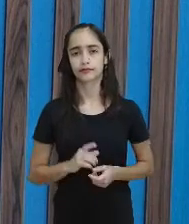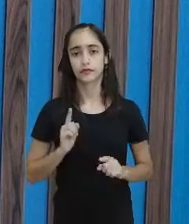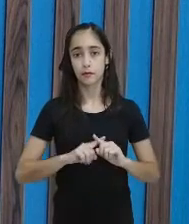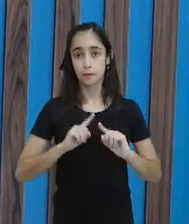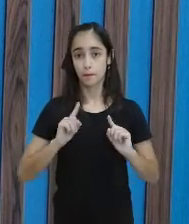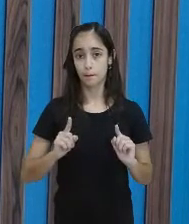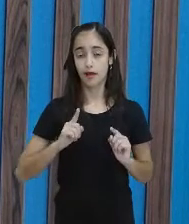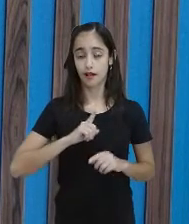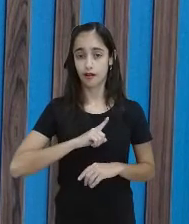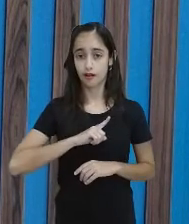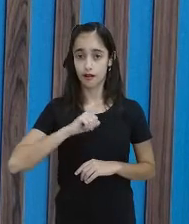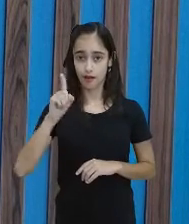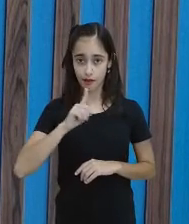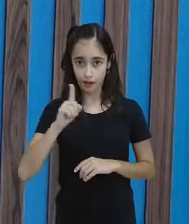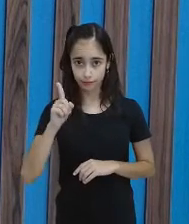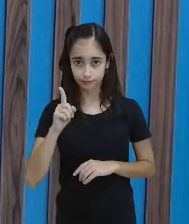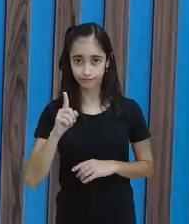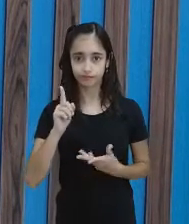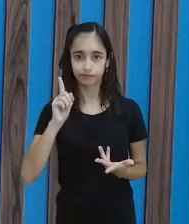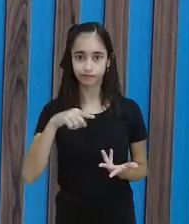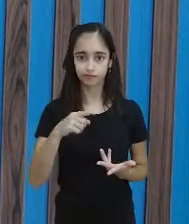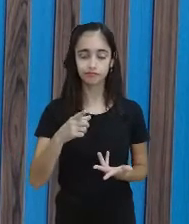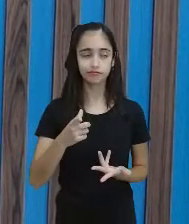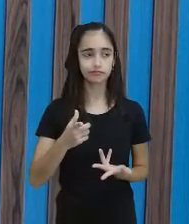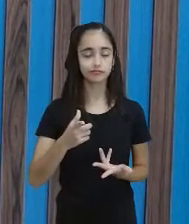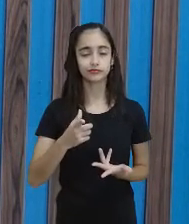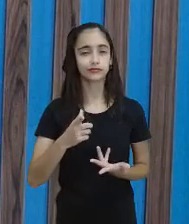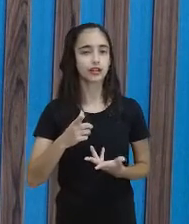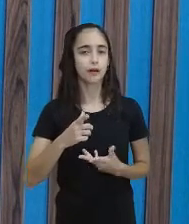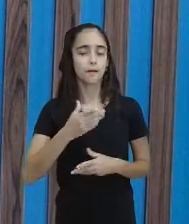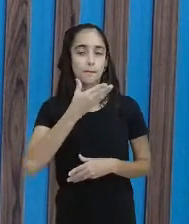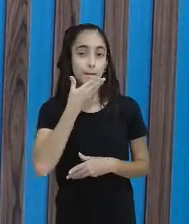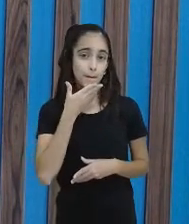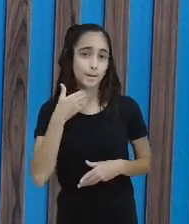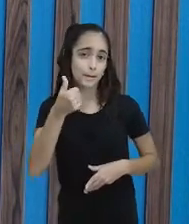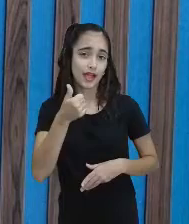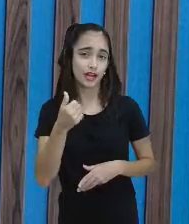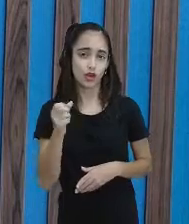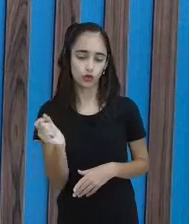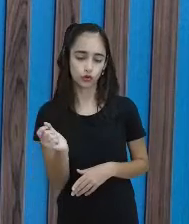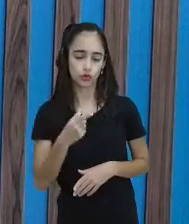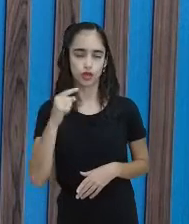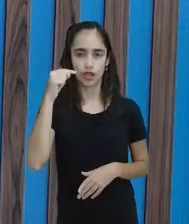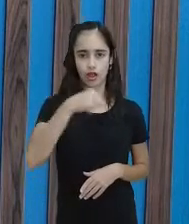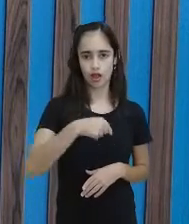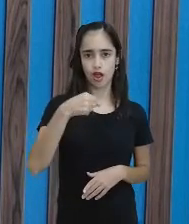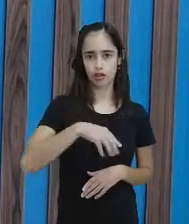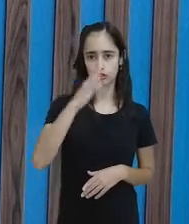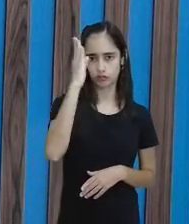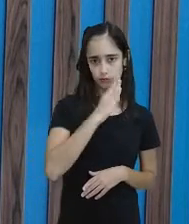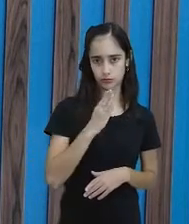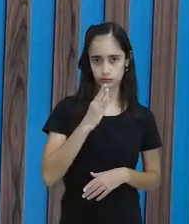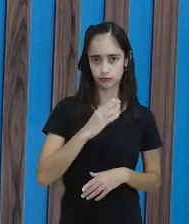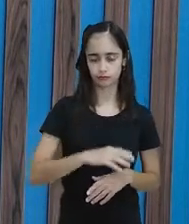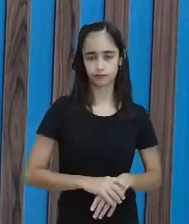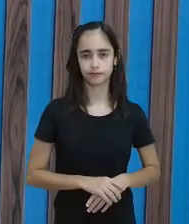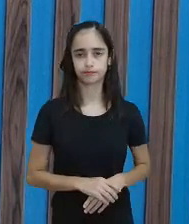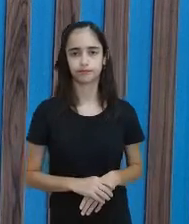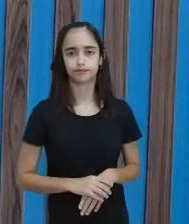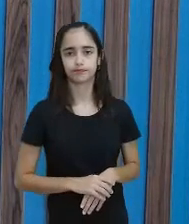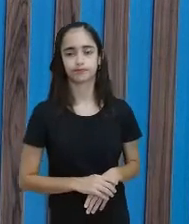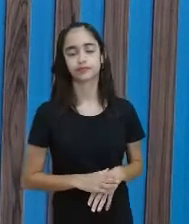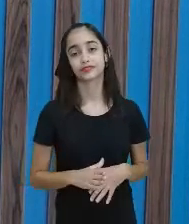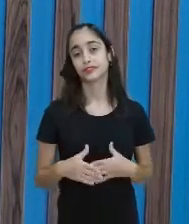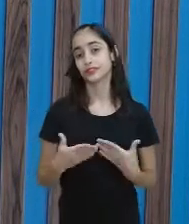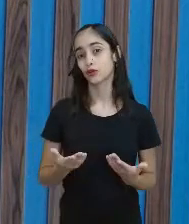que, digamos que tem um nível a mais do nível que acontece aqui no nosso país. E aí eu já deixo